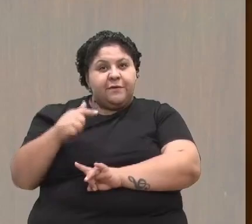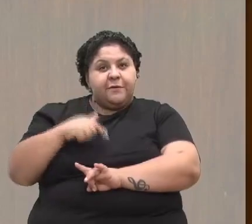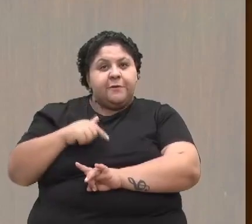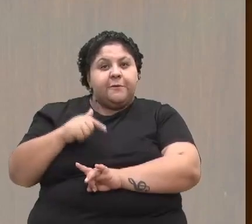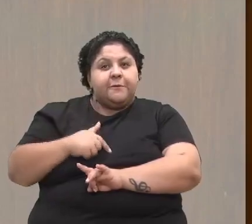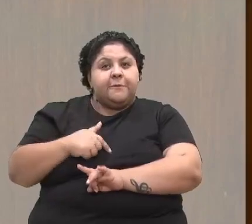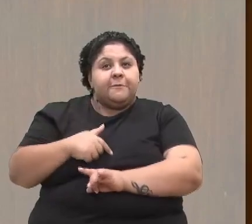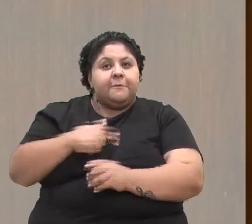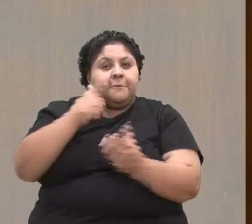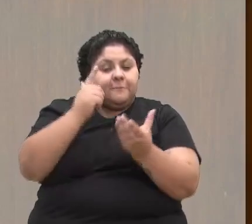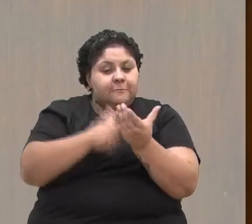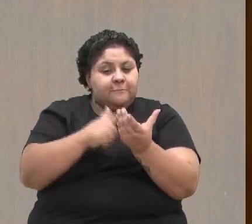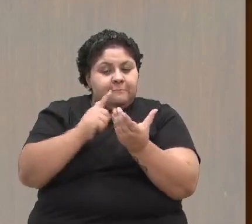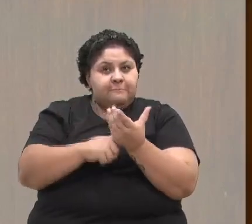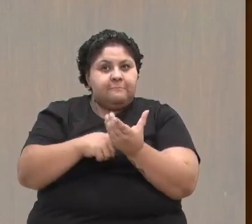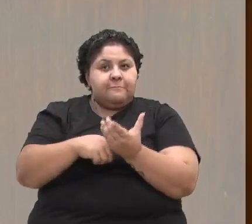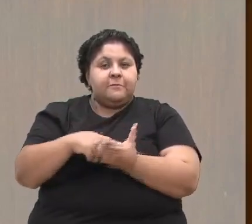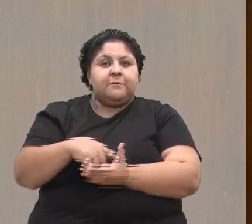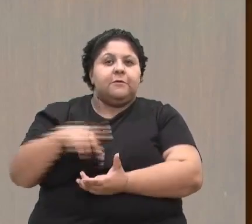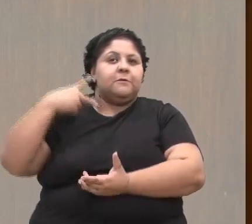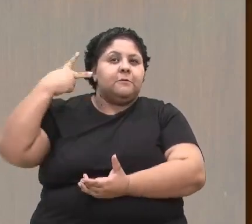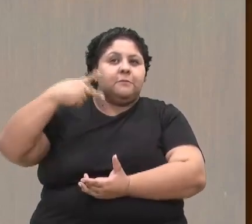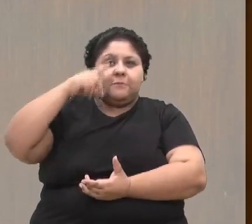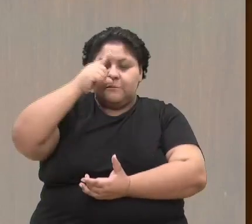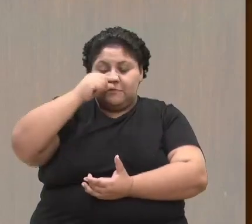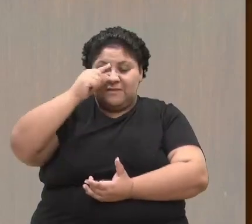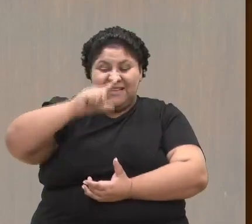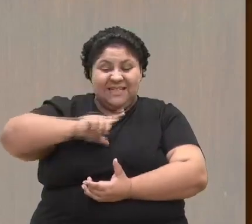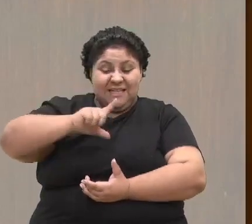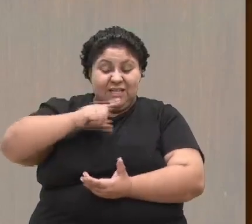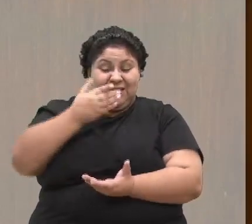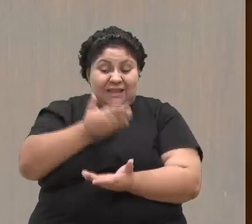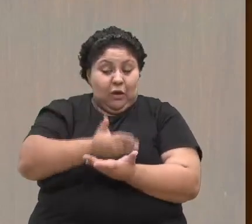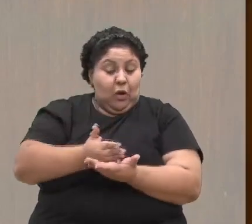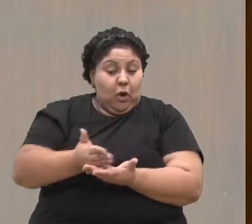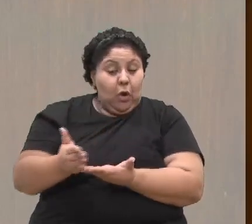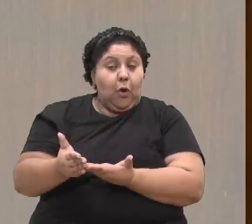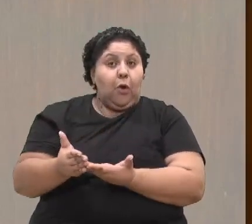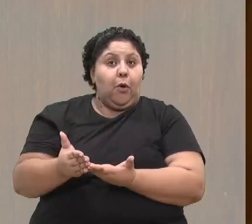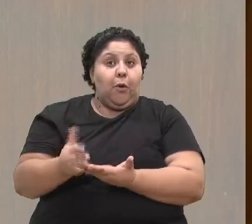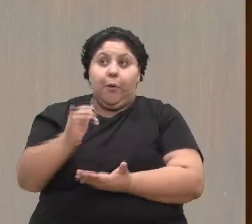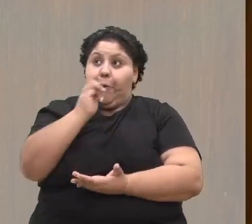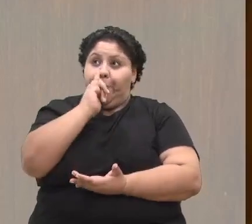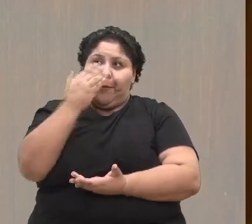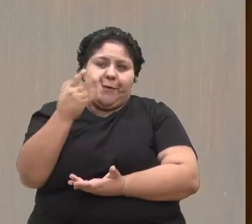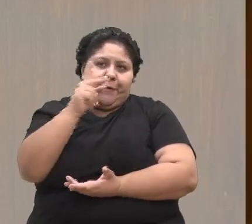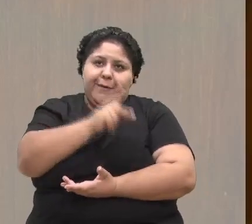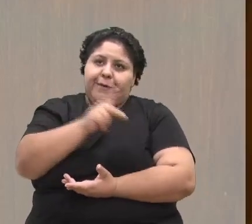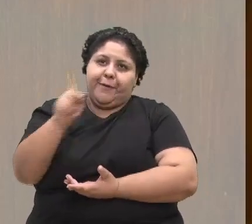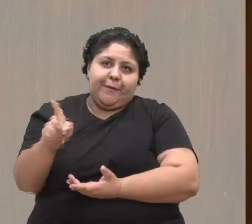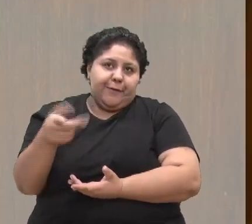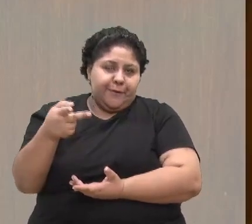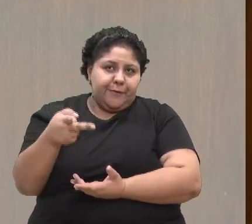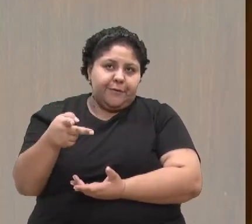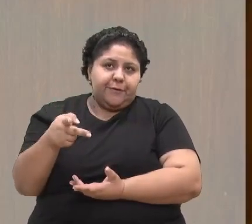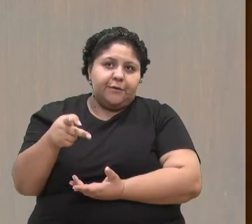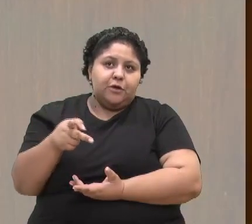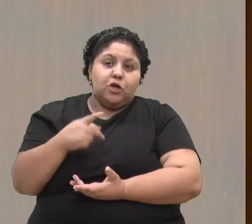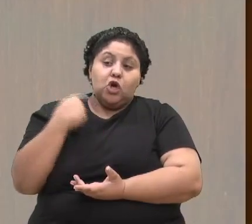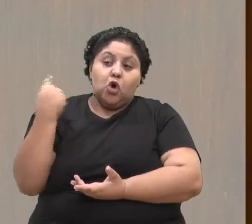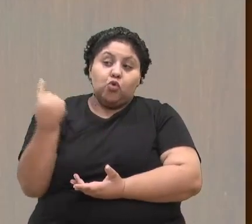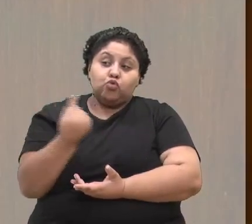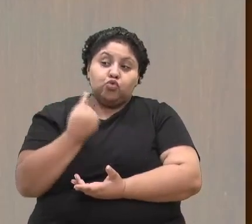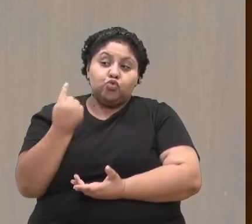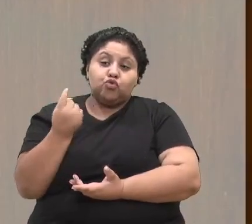com o vereador Fantinel, acho que tem que começar a ter por exemplo, as professoras, os professores são os únicos